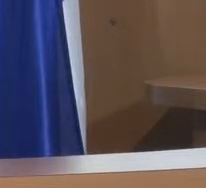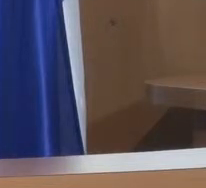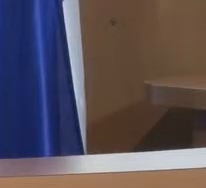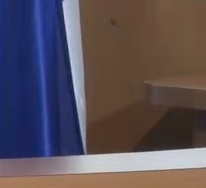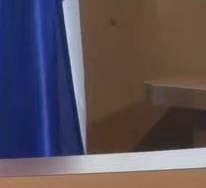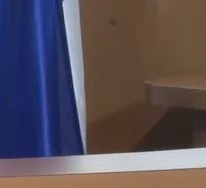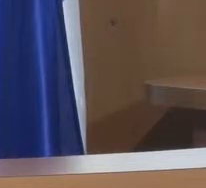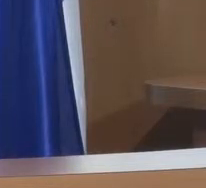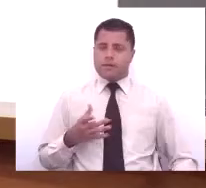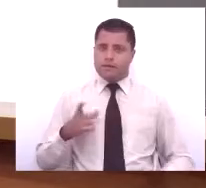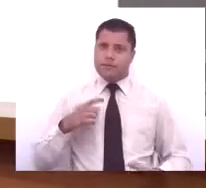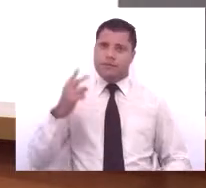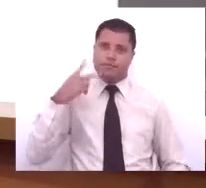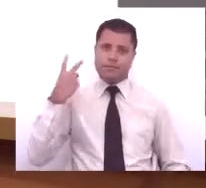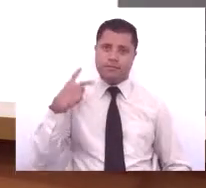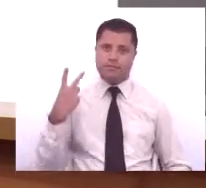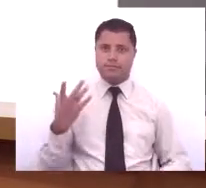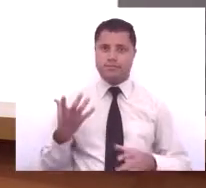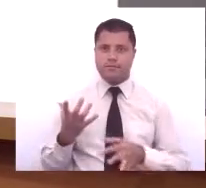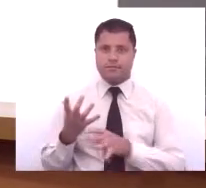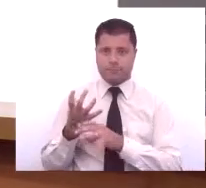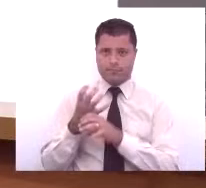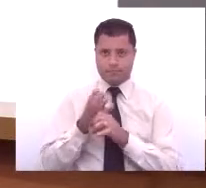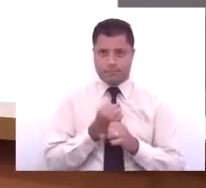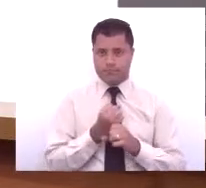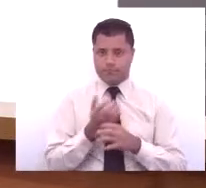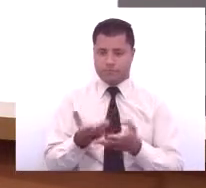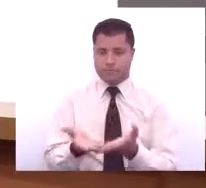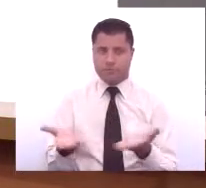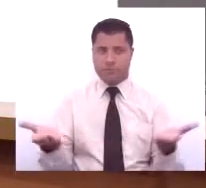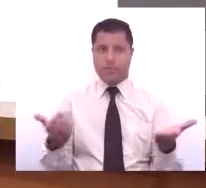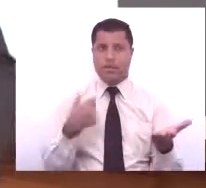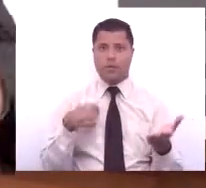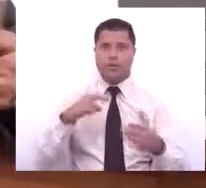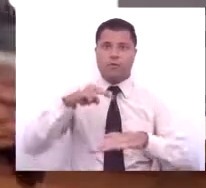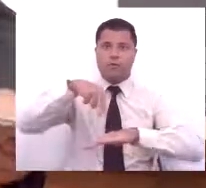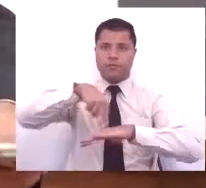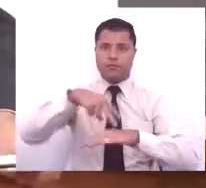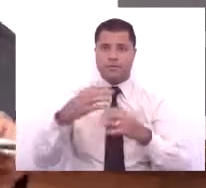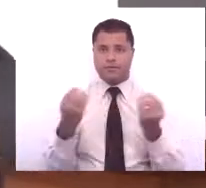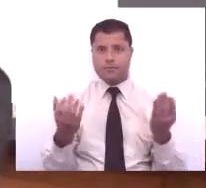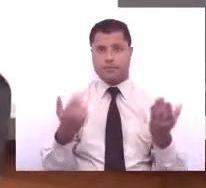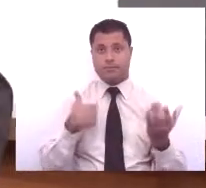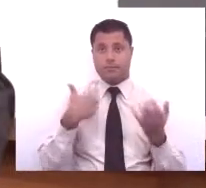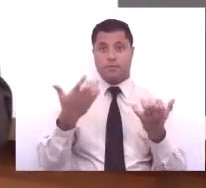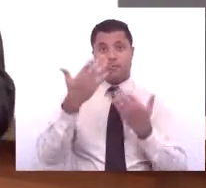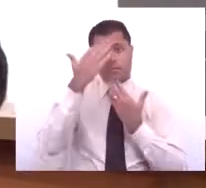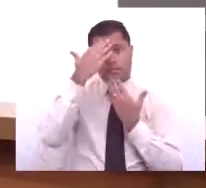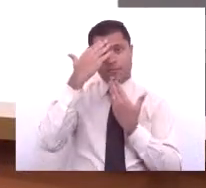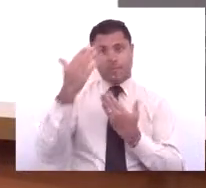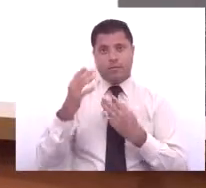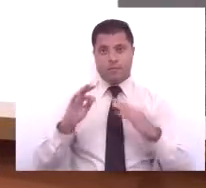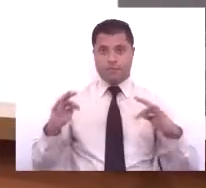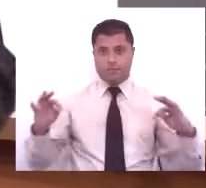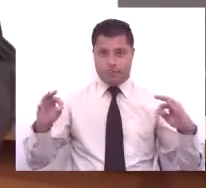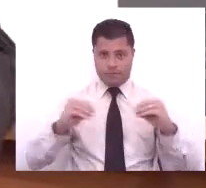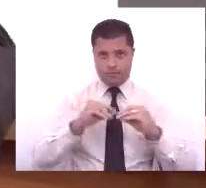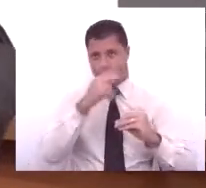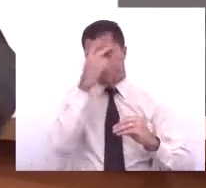as declarações. Eu pedi o uso da palavra para agradecer a todos os